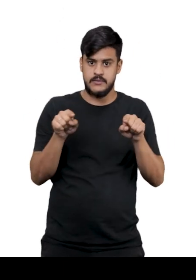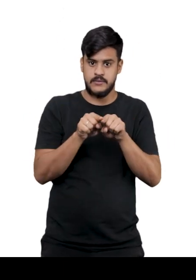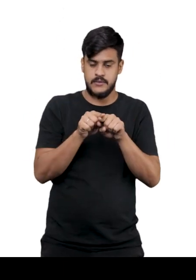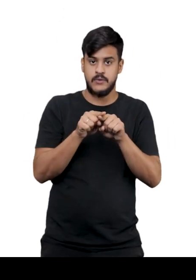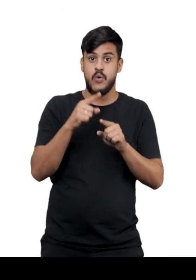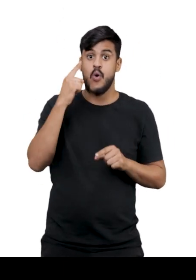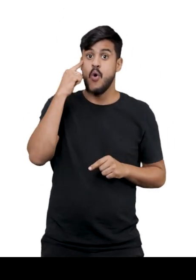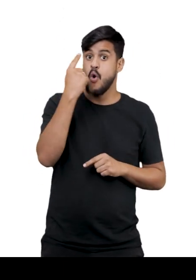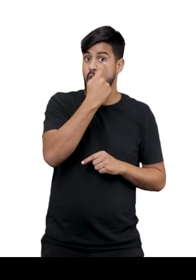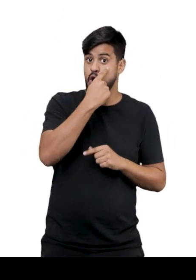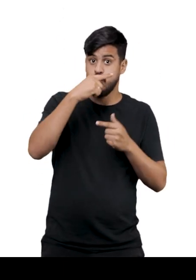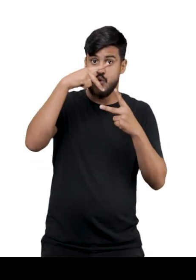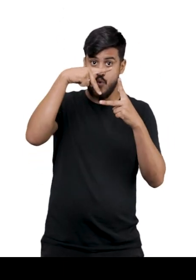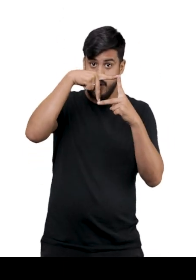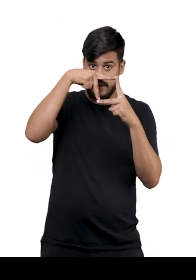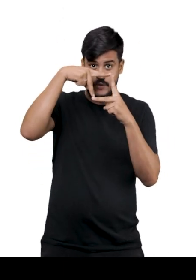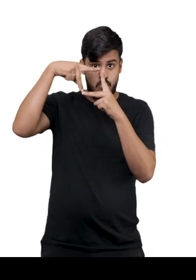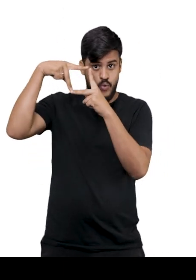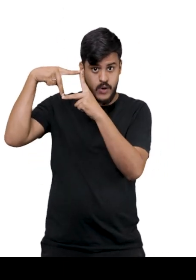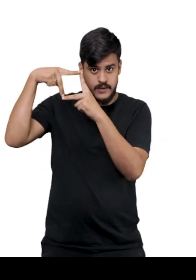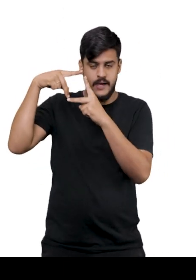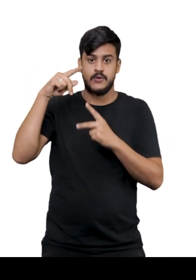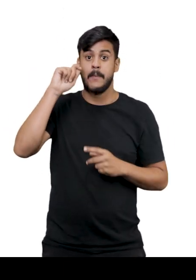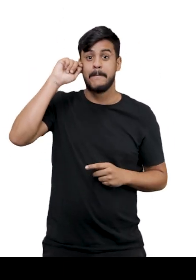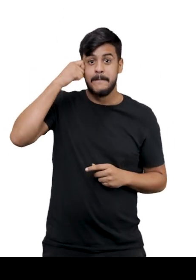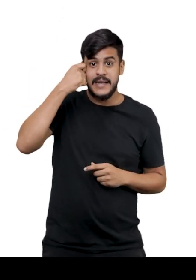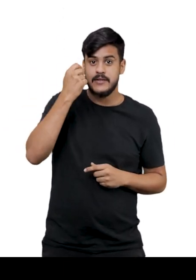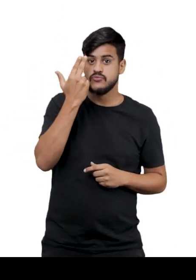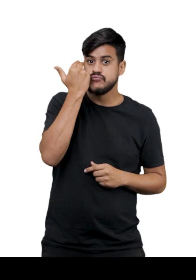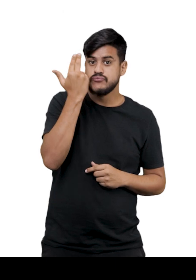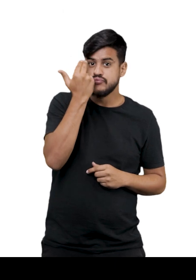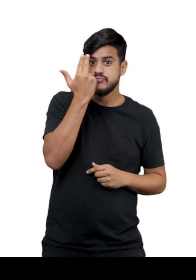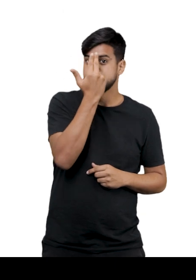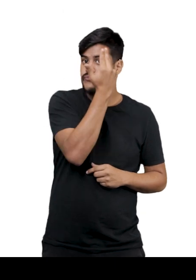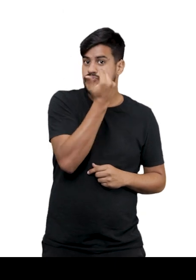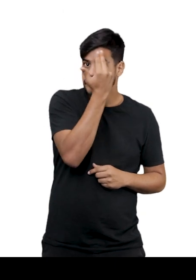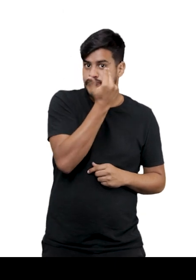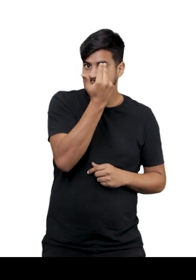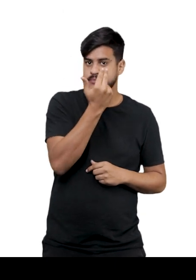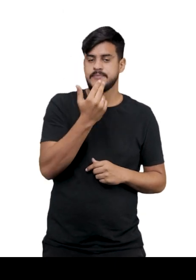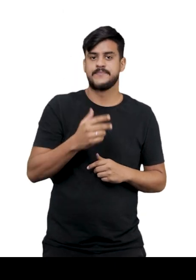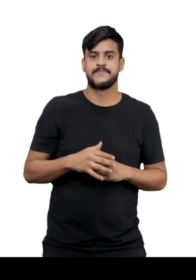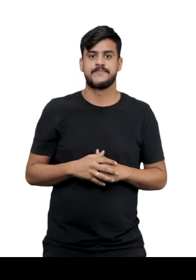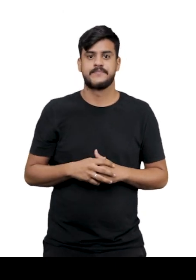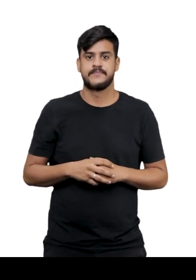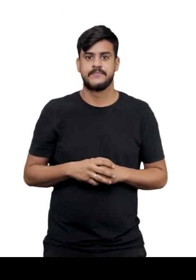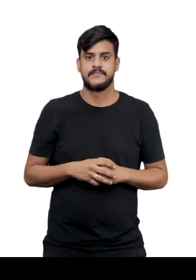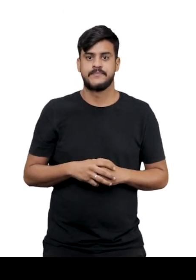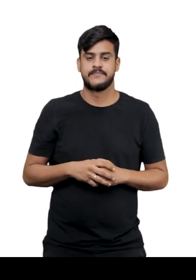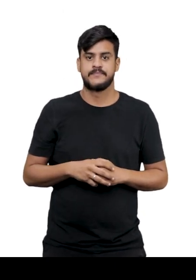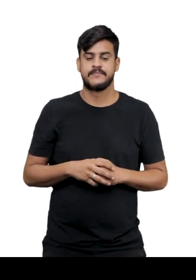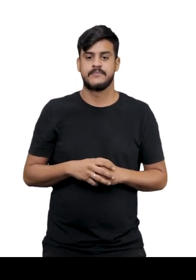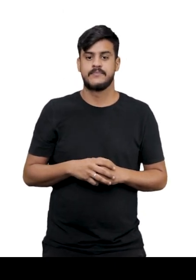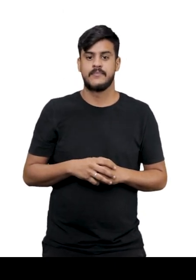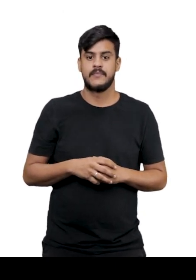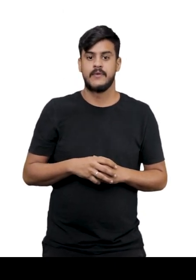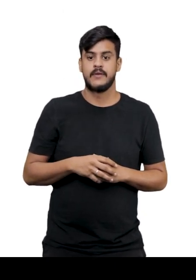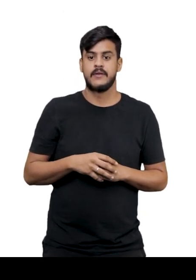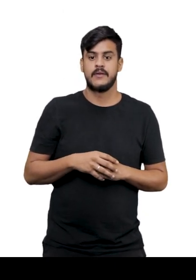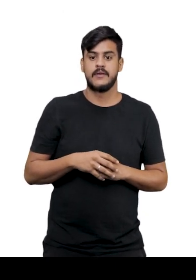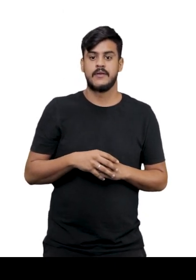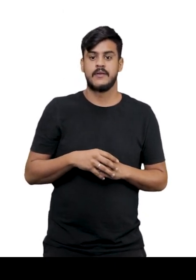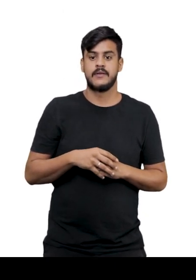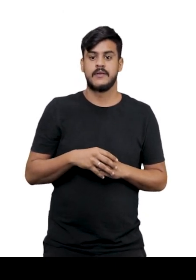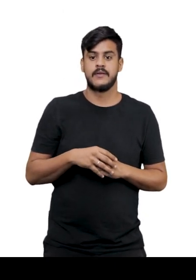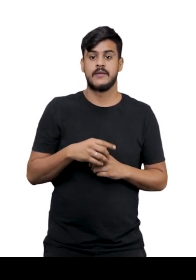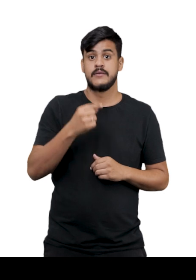retangular. Os olhos são quadrados e pintados de preto, destacando-se do fundo em madeira clara. O nariz